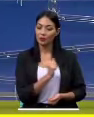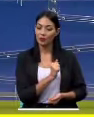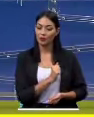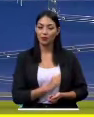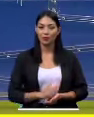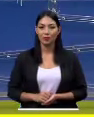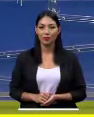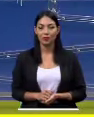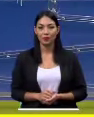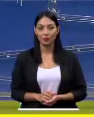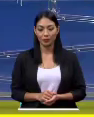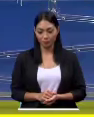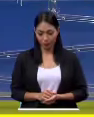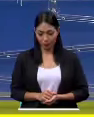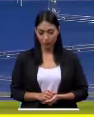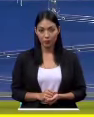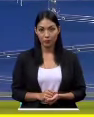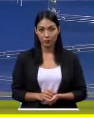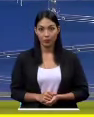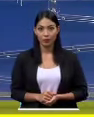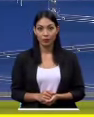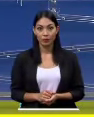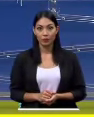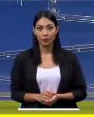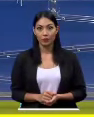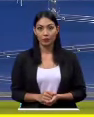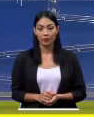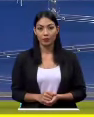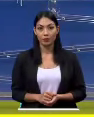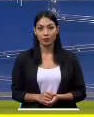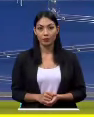A sorte chegando.